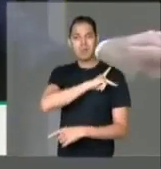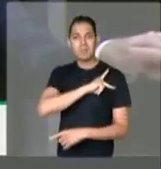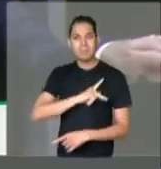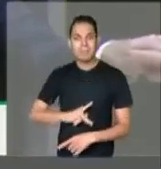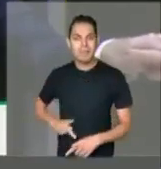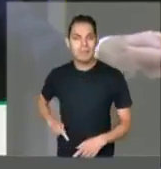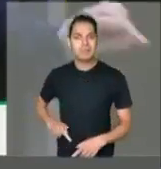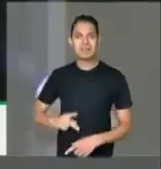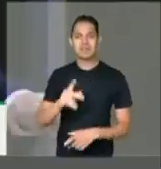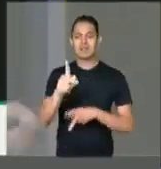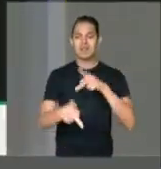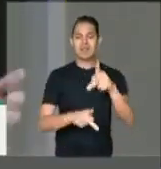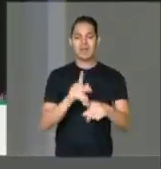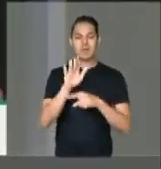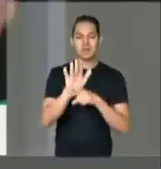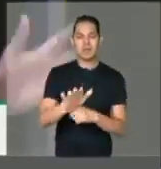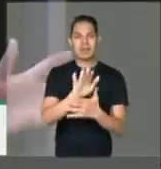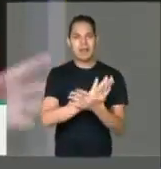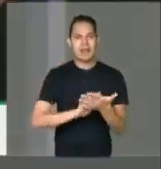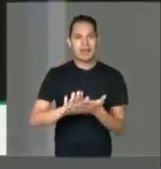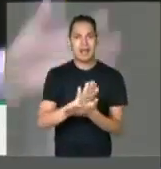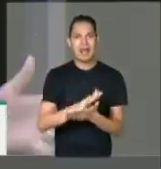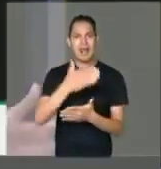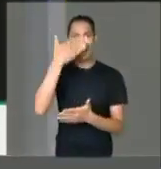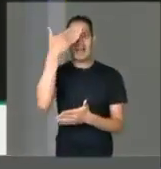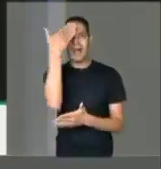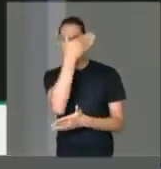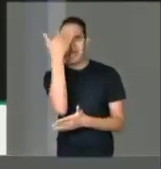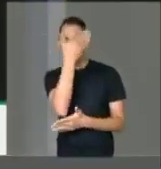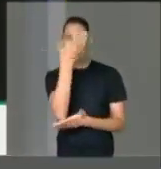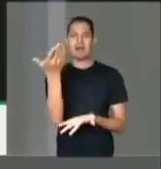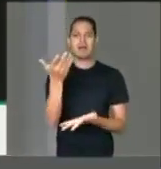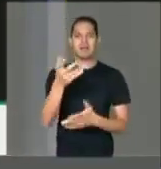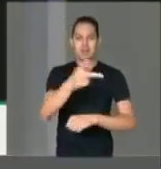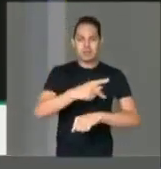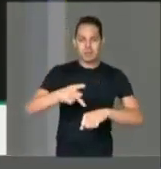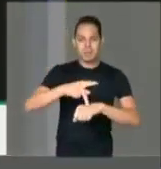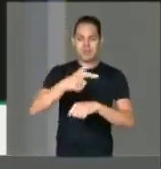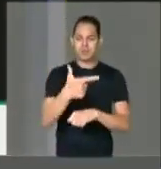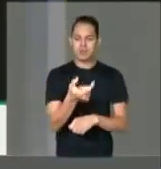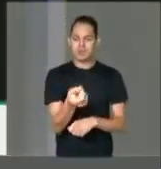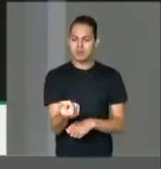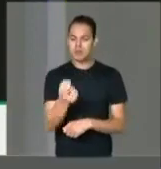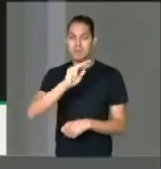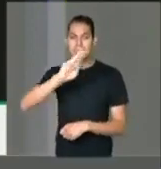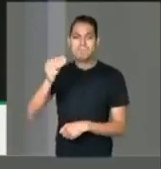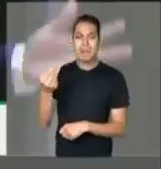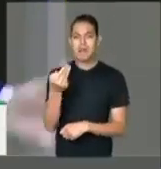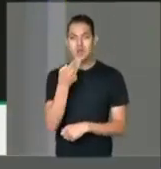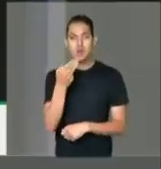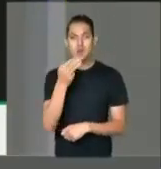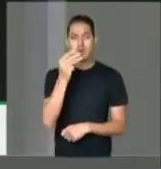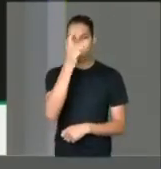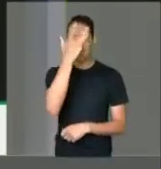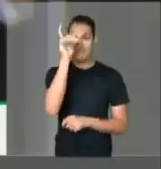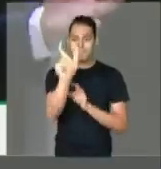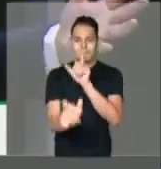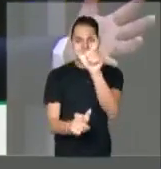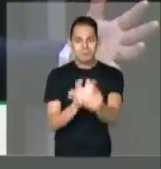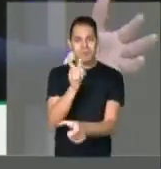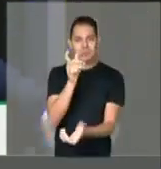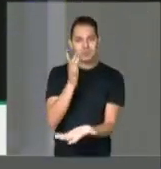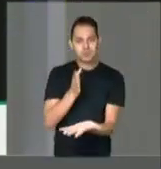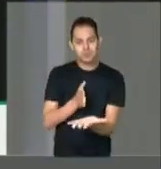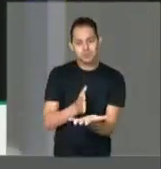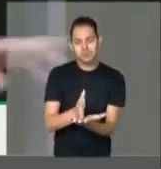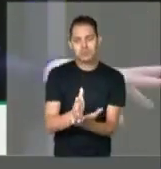presidente antipovo, por um presidente que não enxerga que uma nação com mais de 200 milhões de brasileiros não seguirá rumo